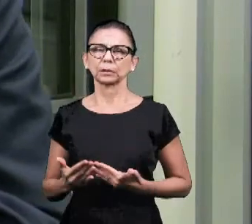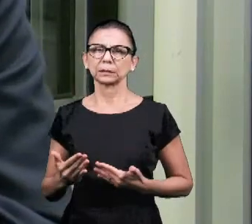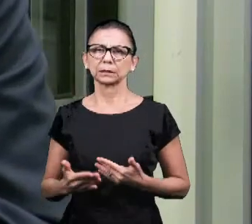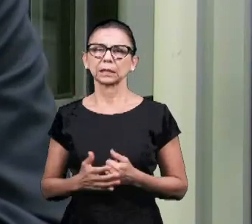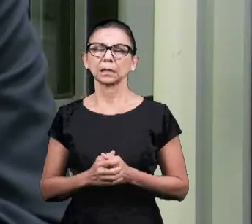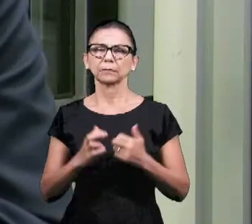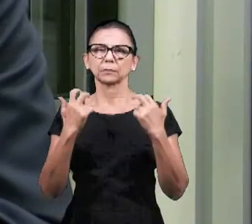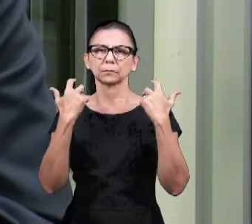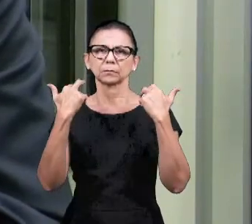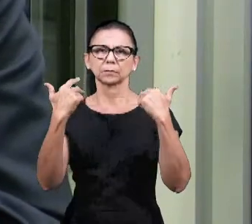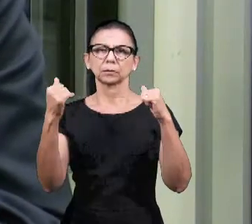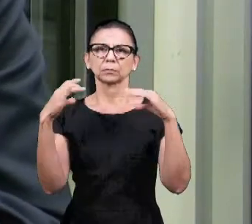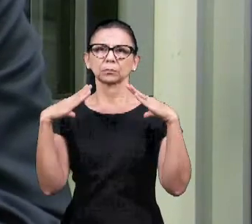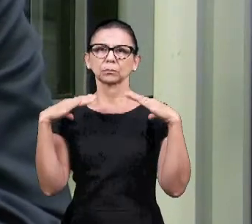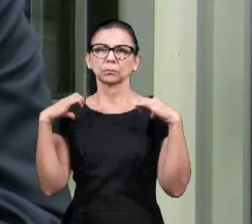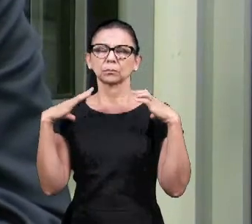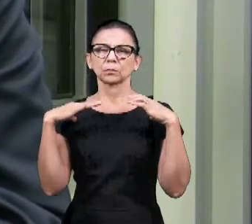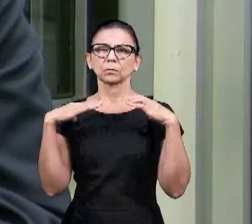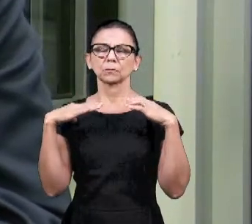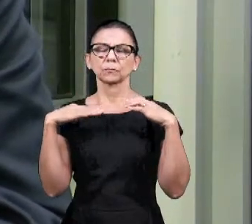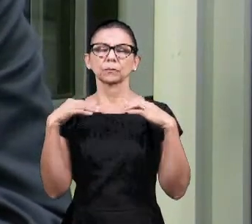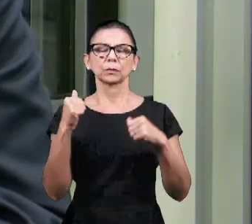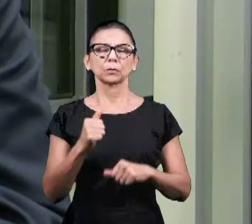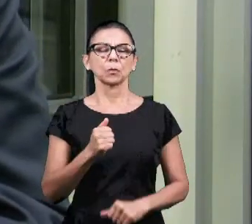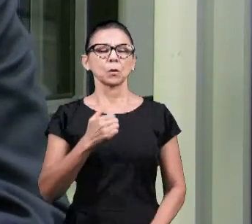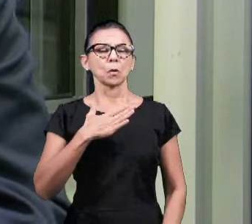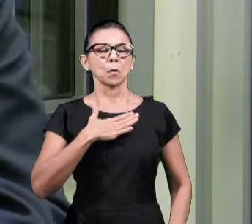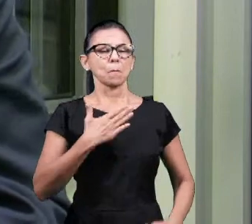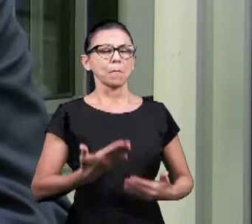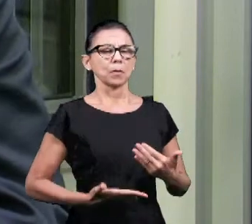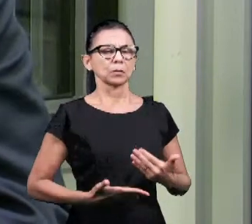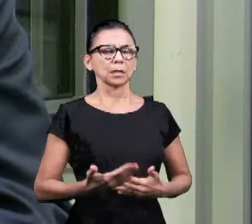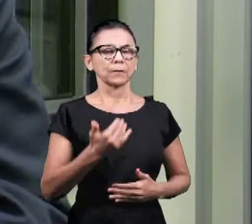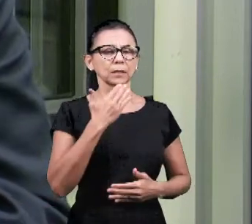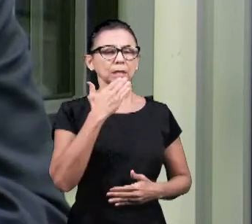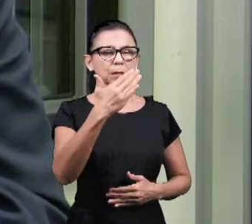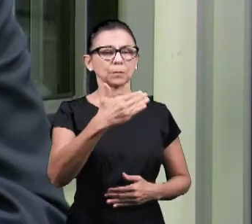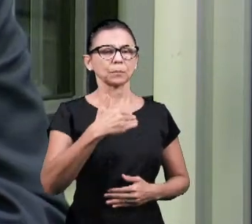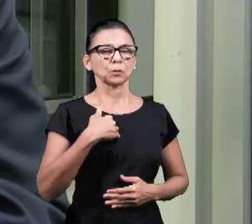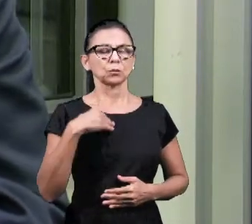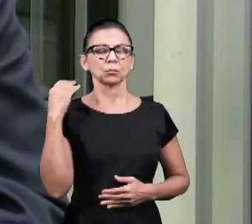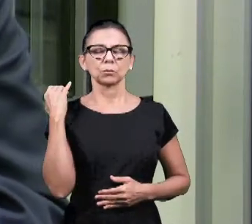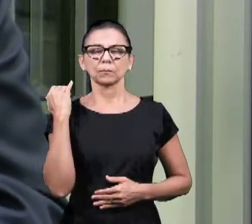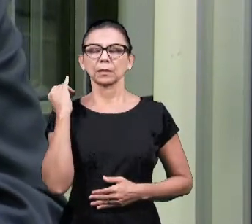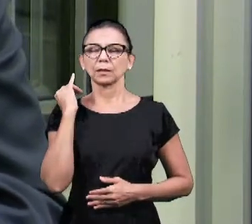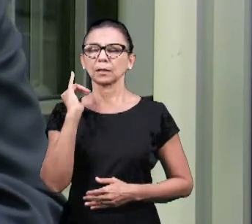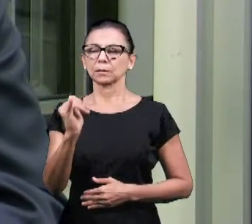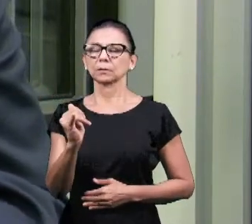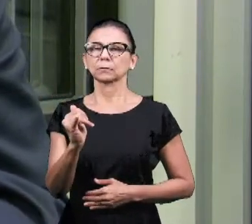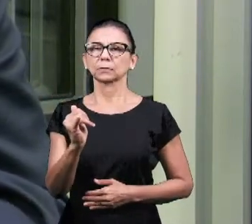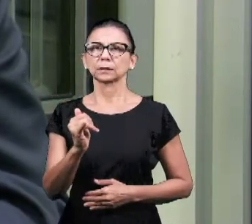interpretação de línguas, e disse assim: meu servo, tu que me pediste que falasse contigo.